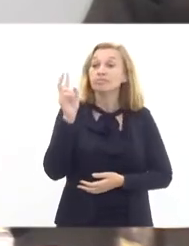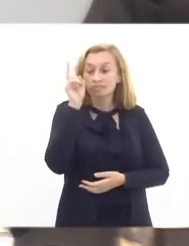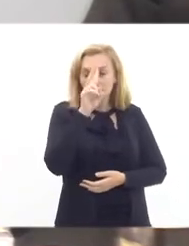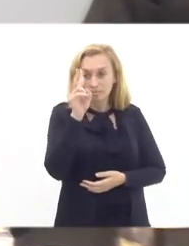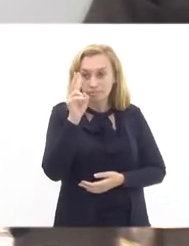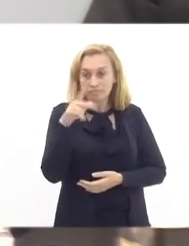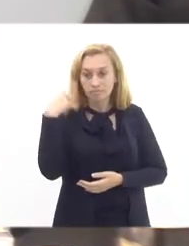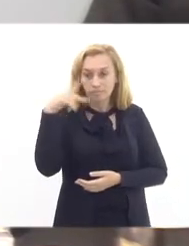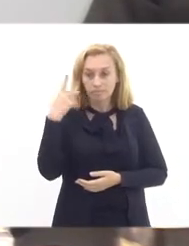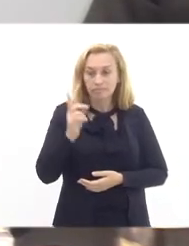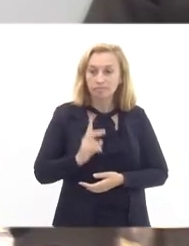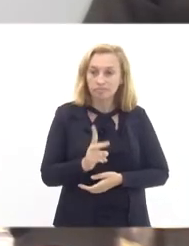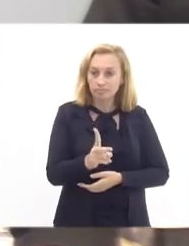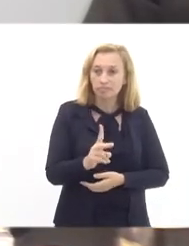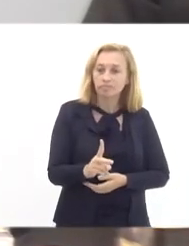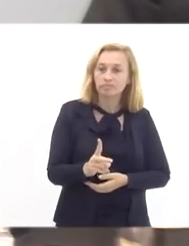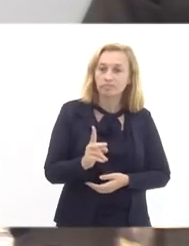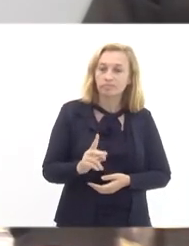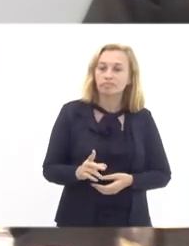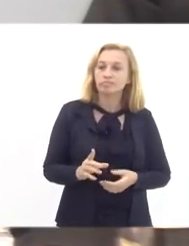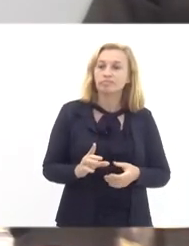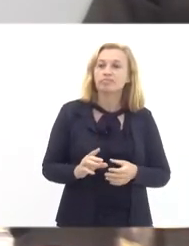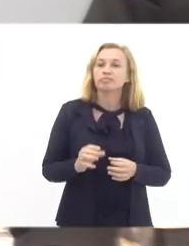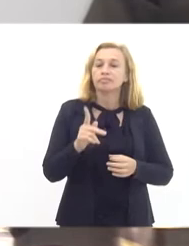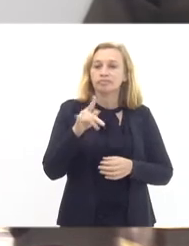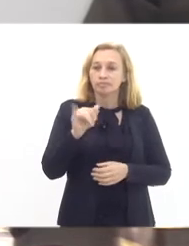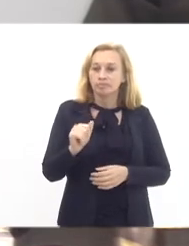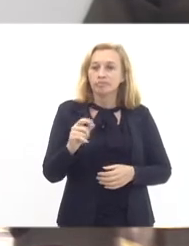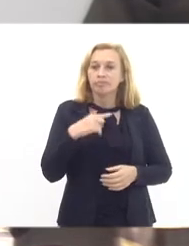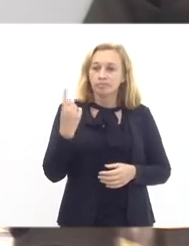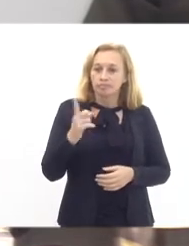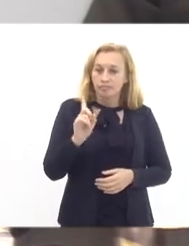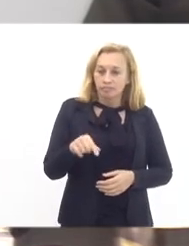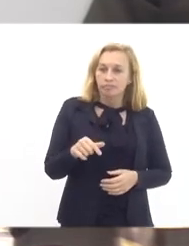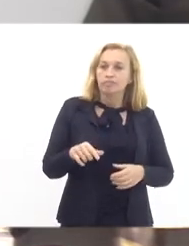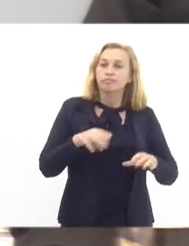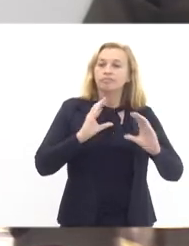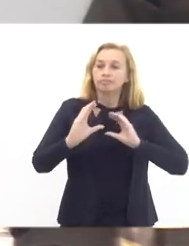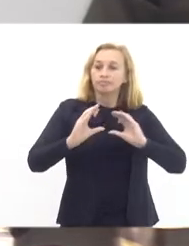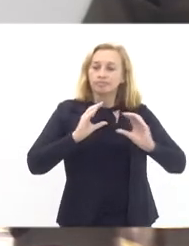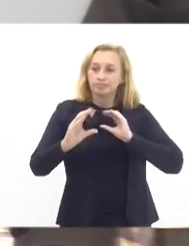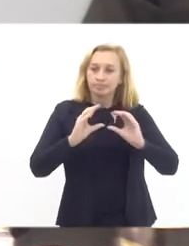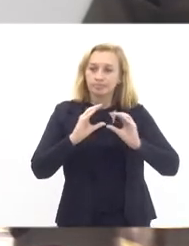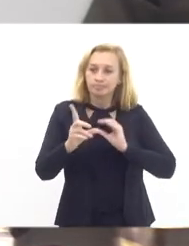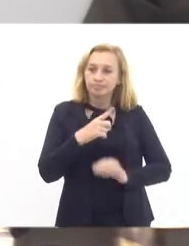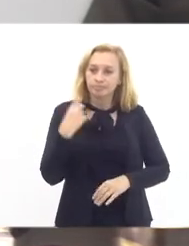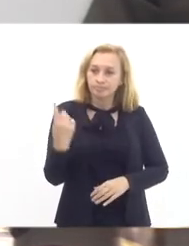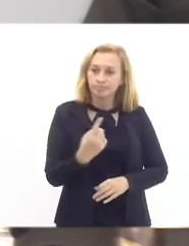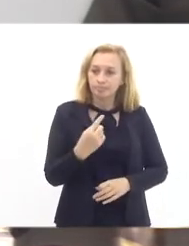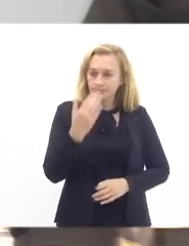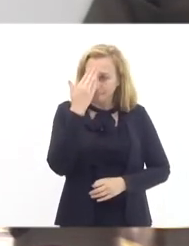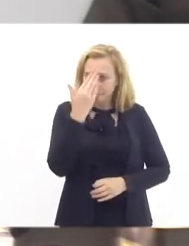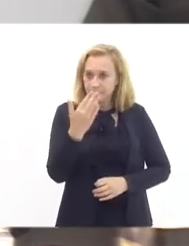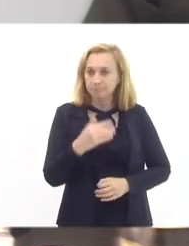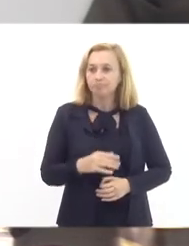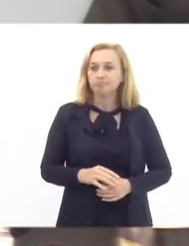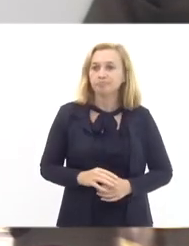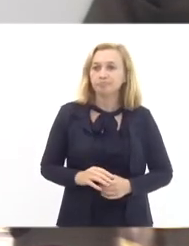canal. A página é um grande canal para a gente de interlocução com a nossa sociedade gonçalense. Obrigada.